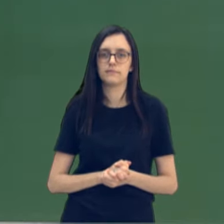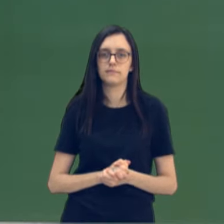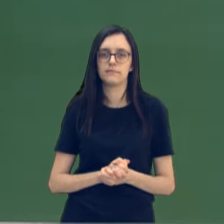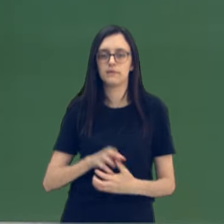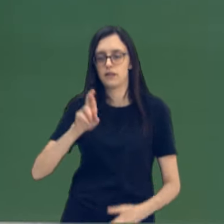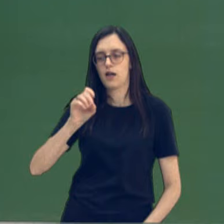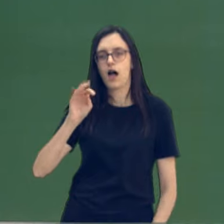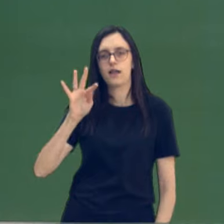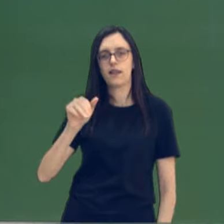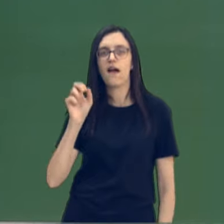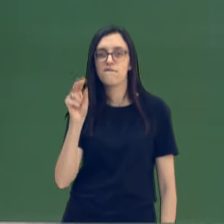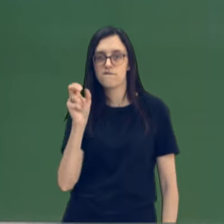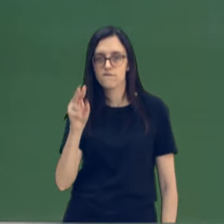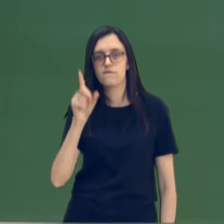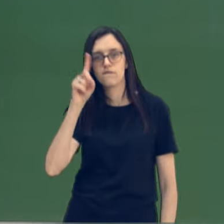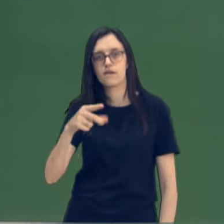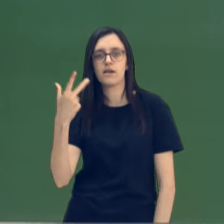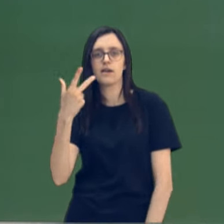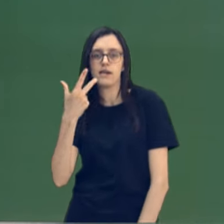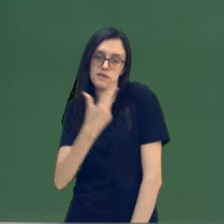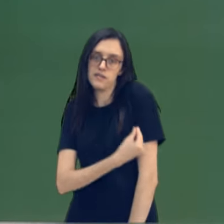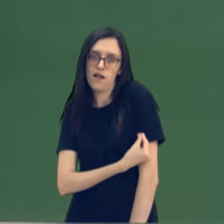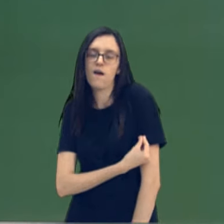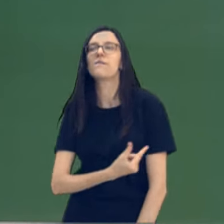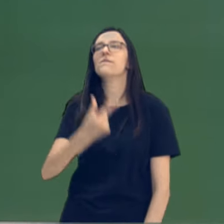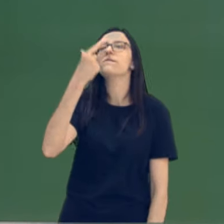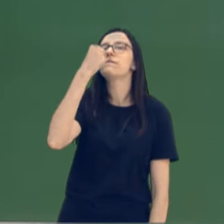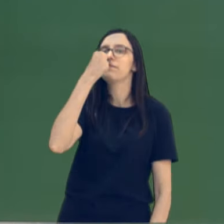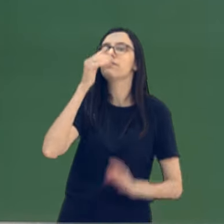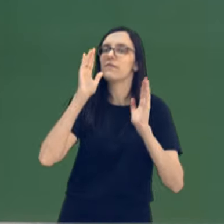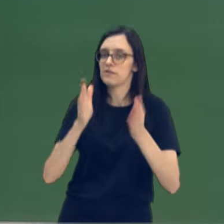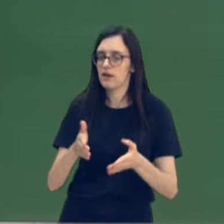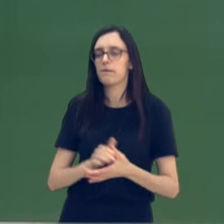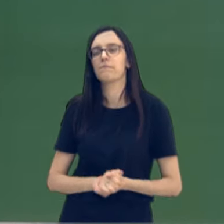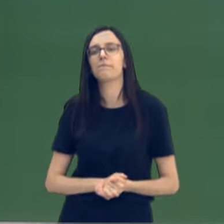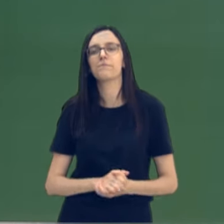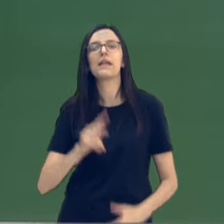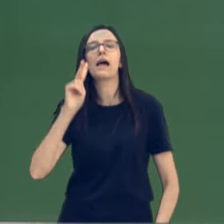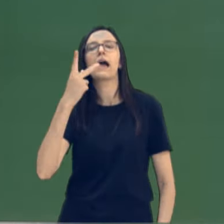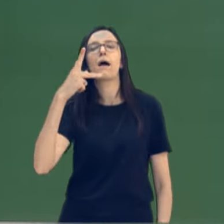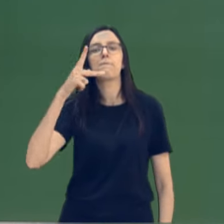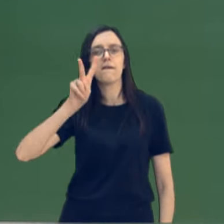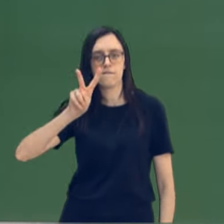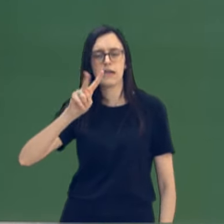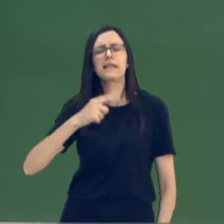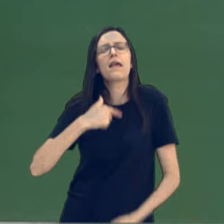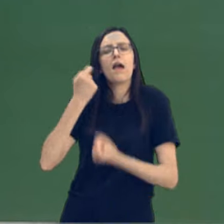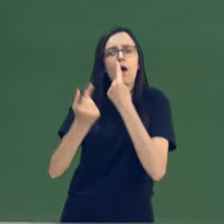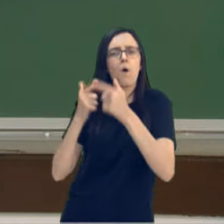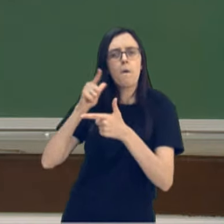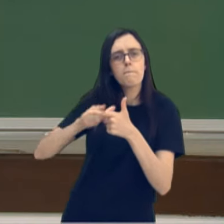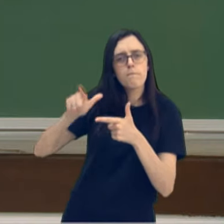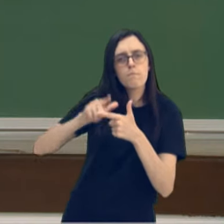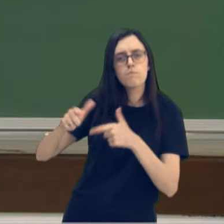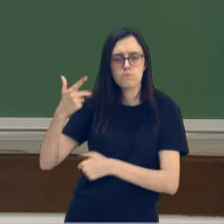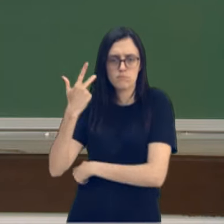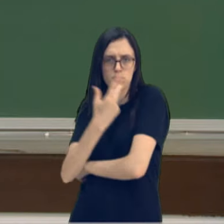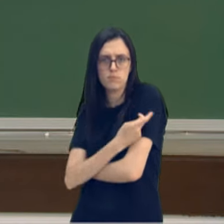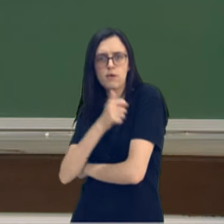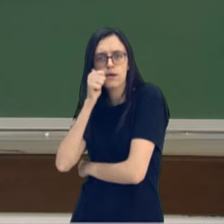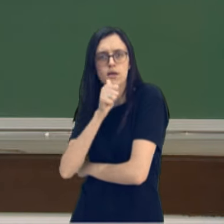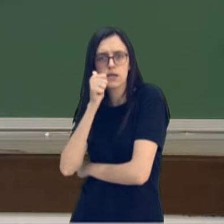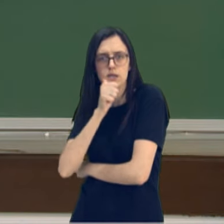Rotavírus, tem vacina também, aquela põe na boca do nenê, que eu comentei com vocês na aula. HPV, teve alguns problemas quanto a vacinar as meninas